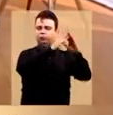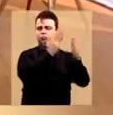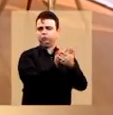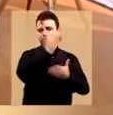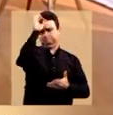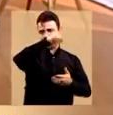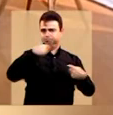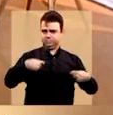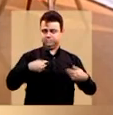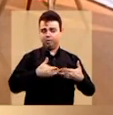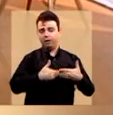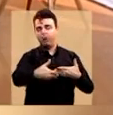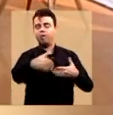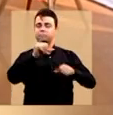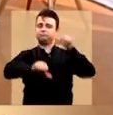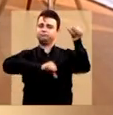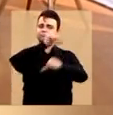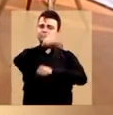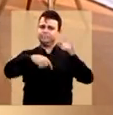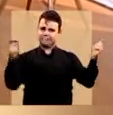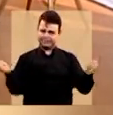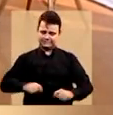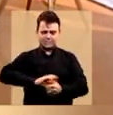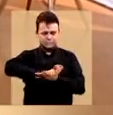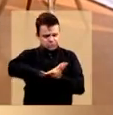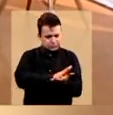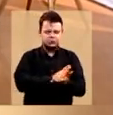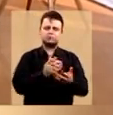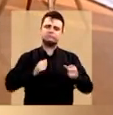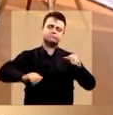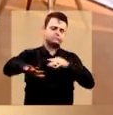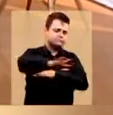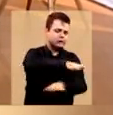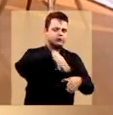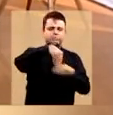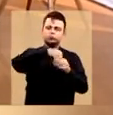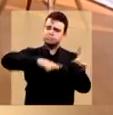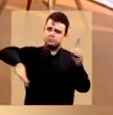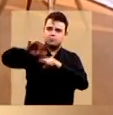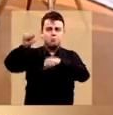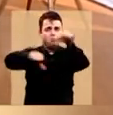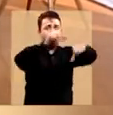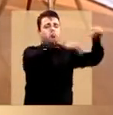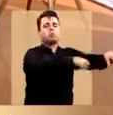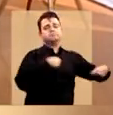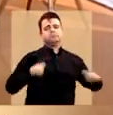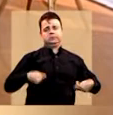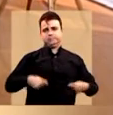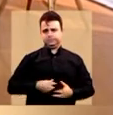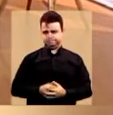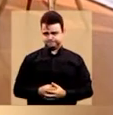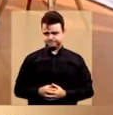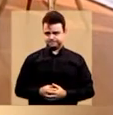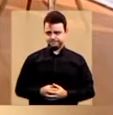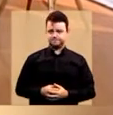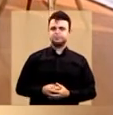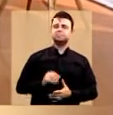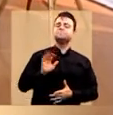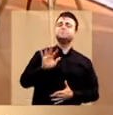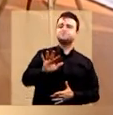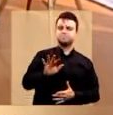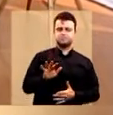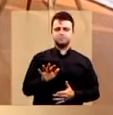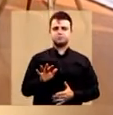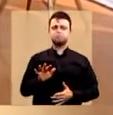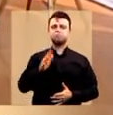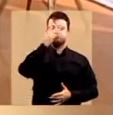ter para mudar todo esse sistema aí que a gente fala. E essa geração que não teve